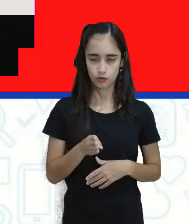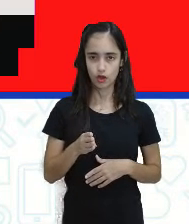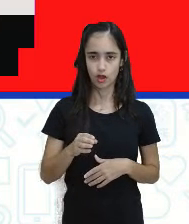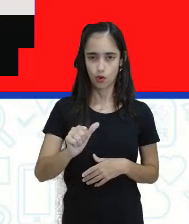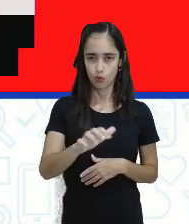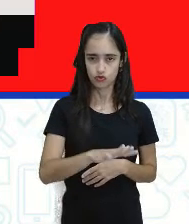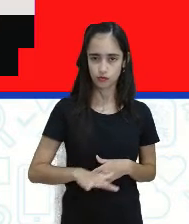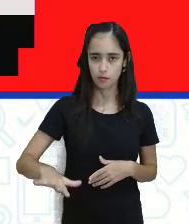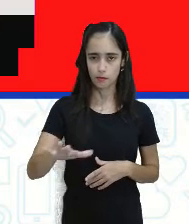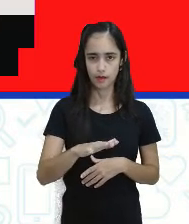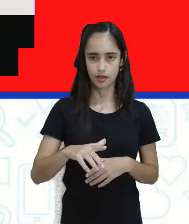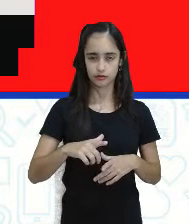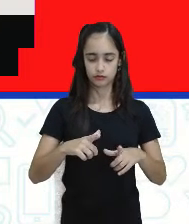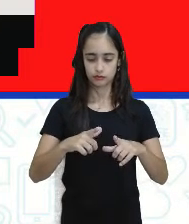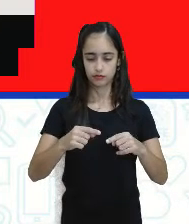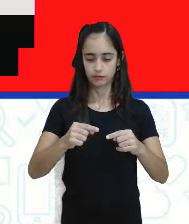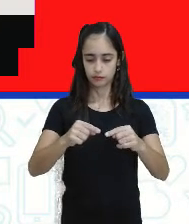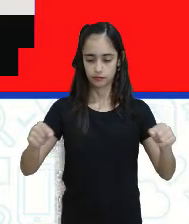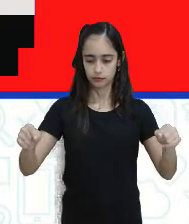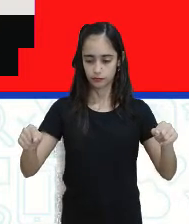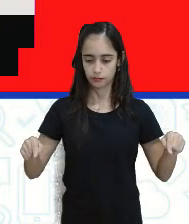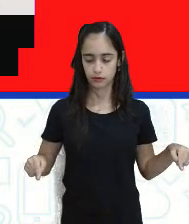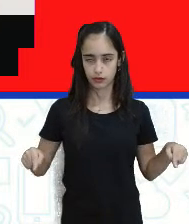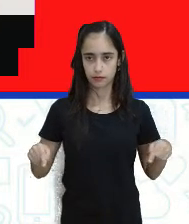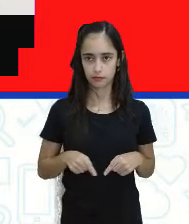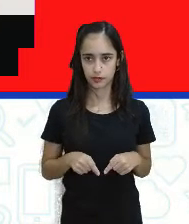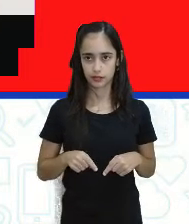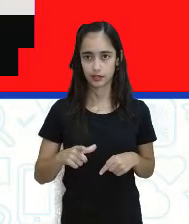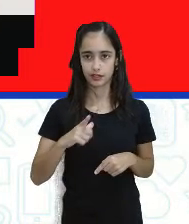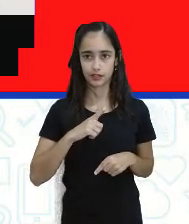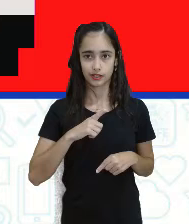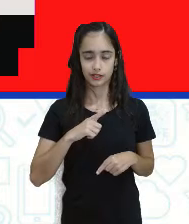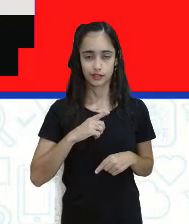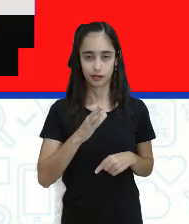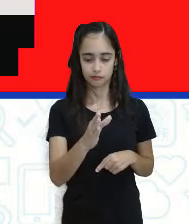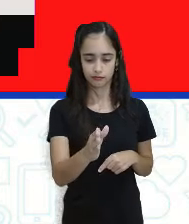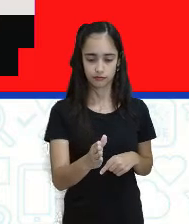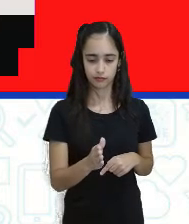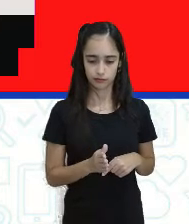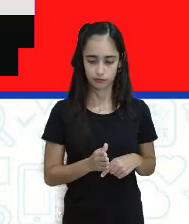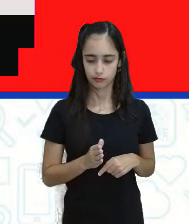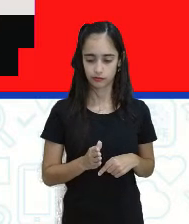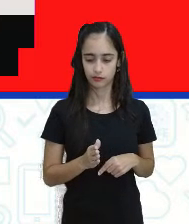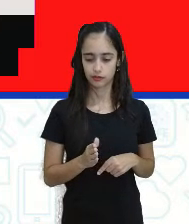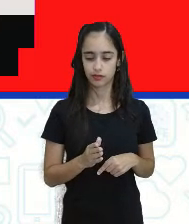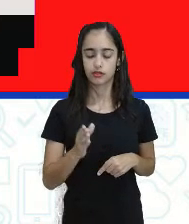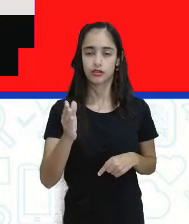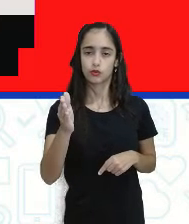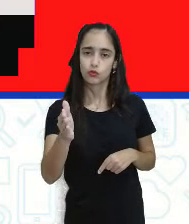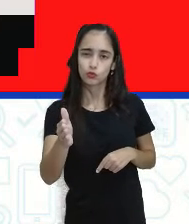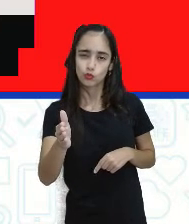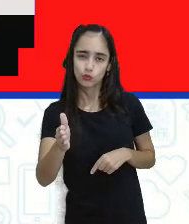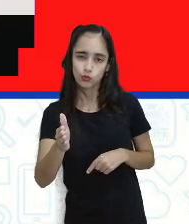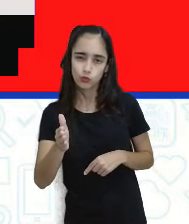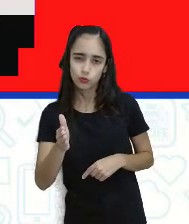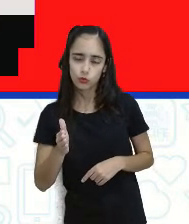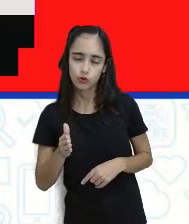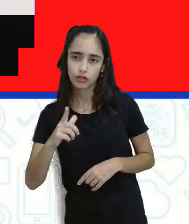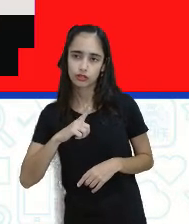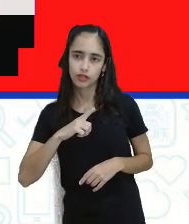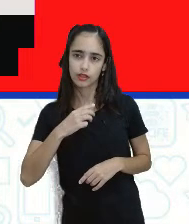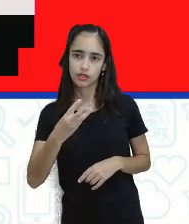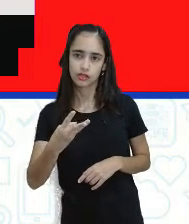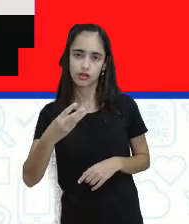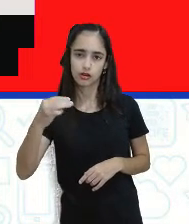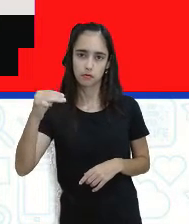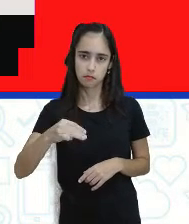6 metros e temos a linha dos 3 metros, né? Que é essa linha, esse espaço entre a linha do